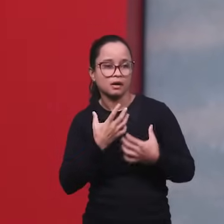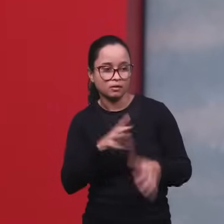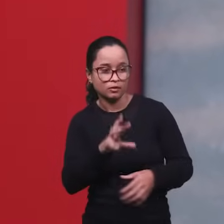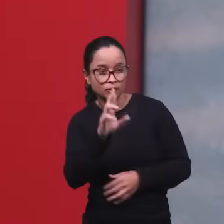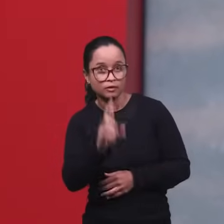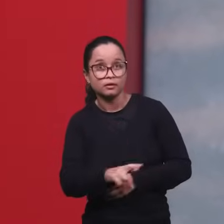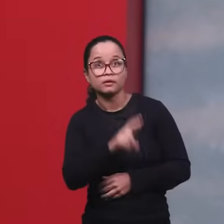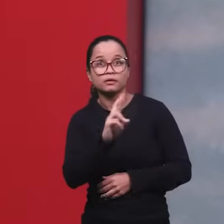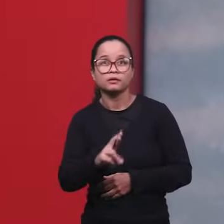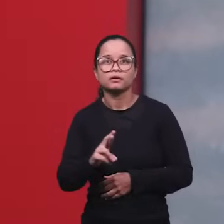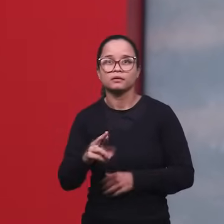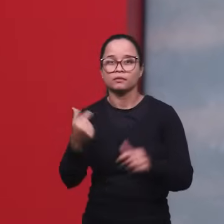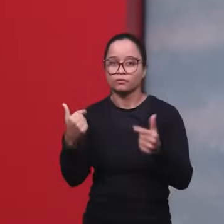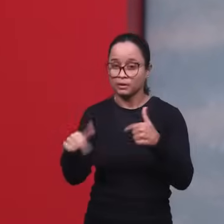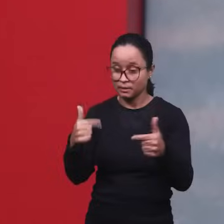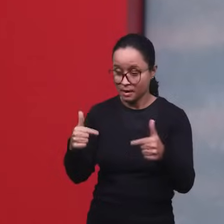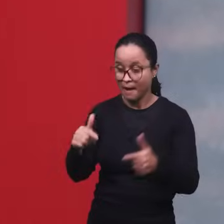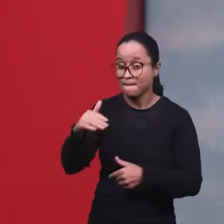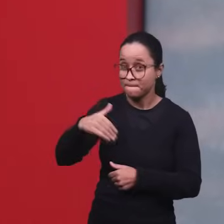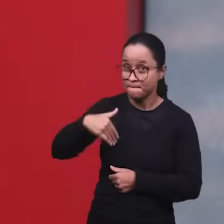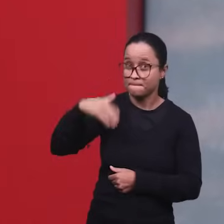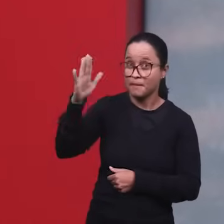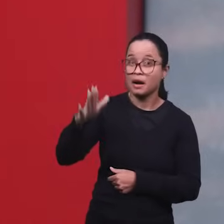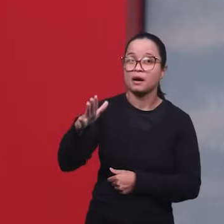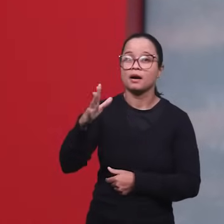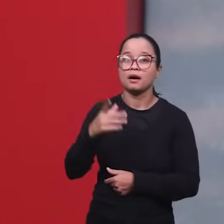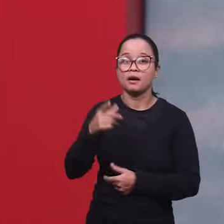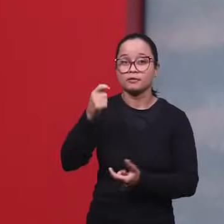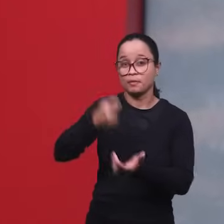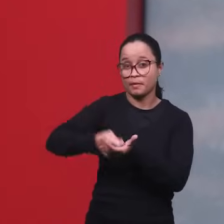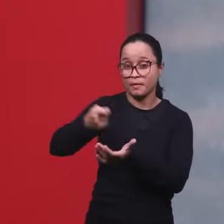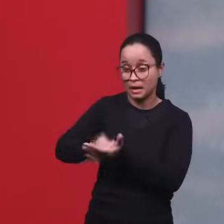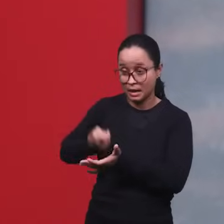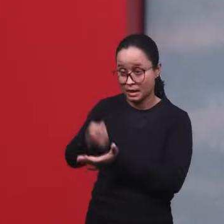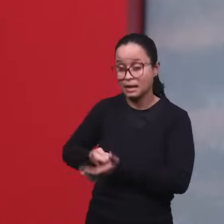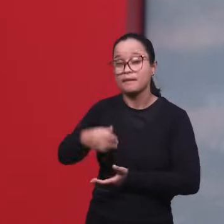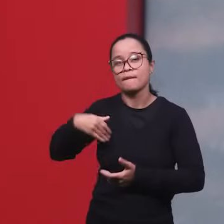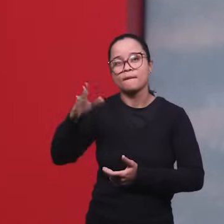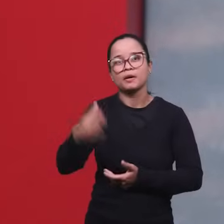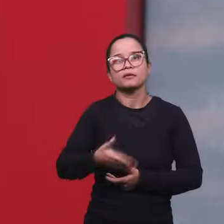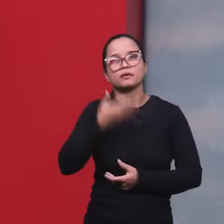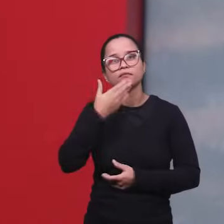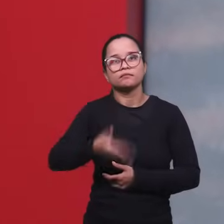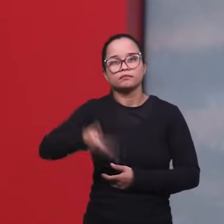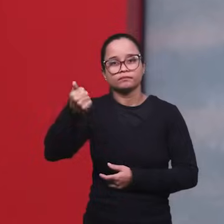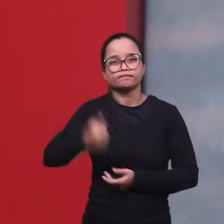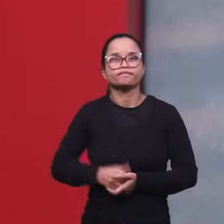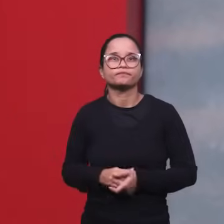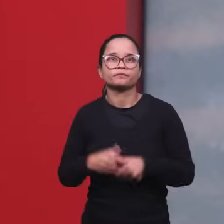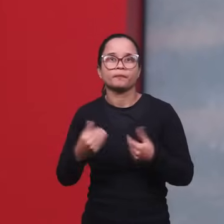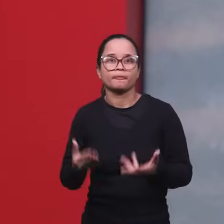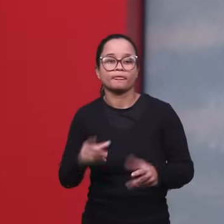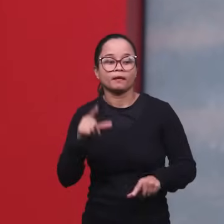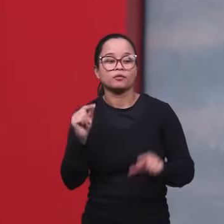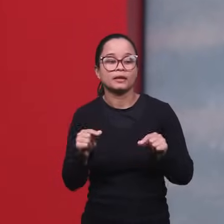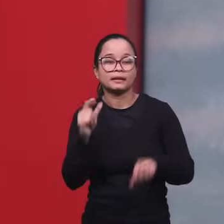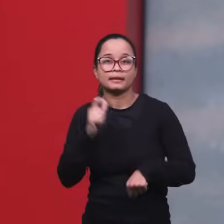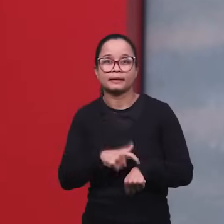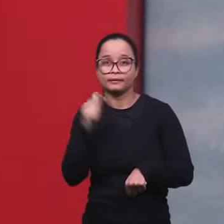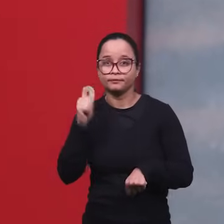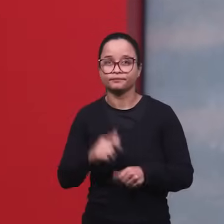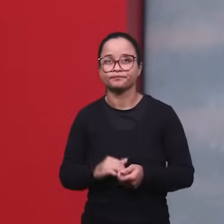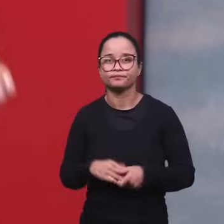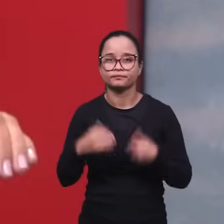renunciar, vou cancelar minha aposentadoria para eu trabalhar mais, contribuir melhor para me aposentar melhor. Então essa escolha tem que ser feita na